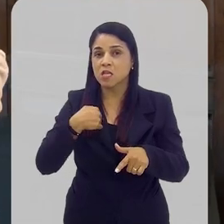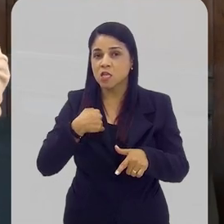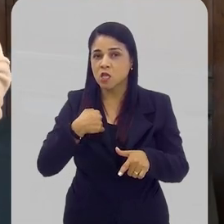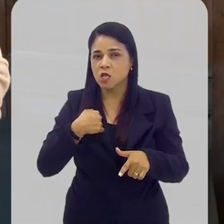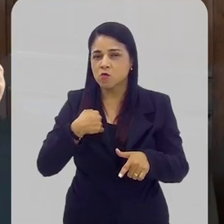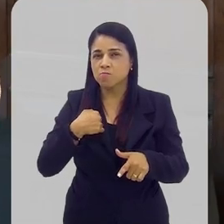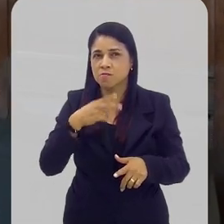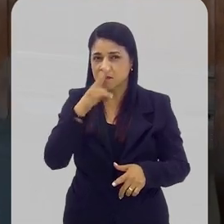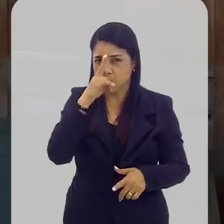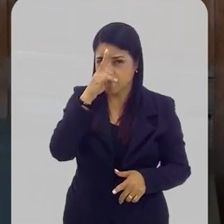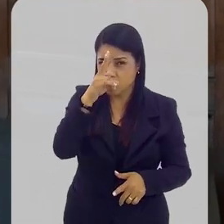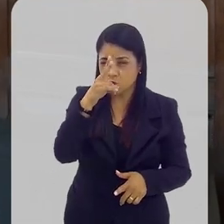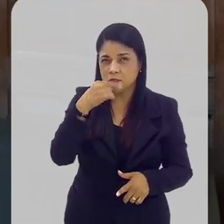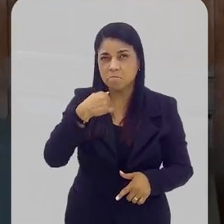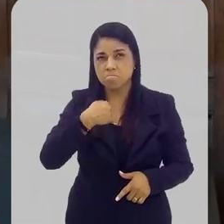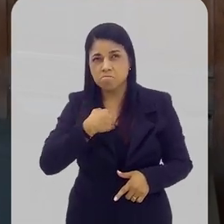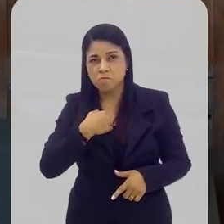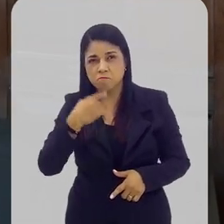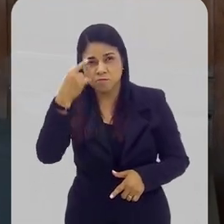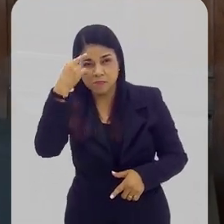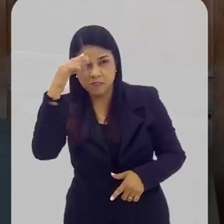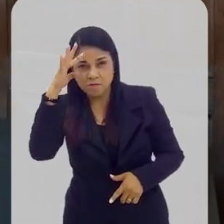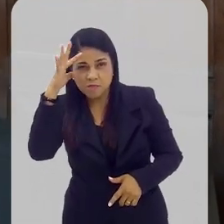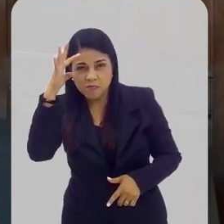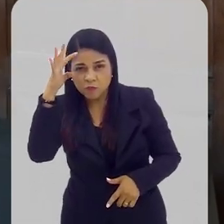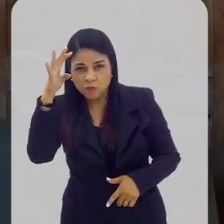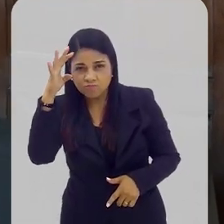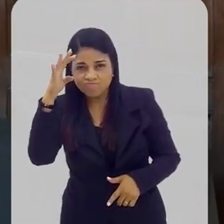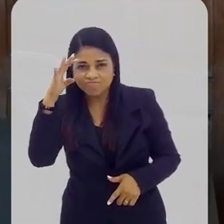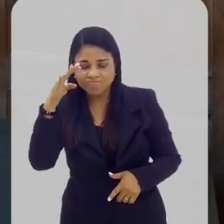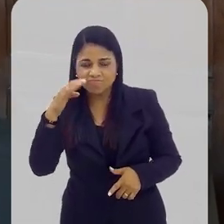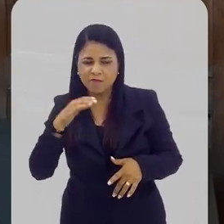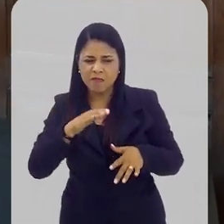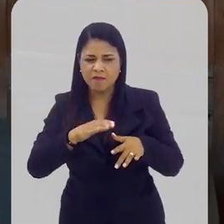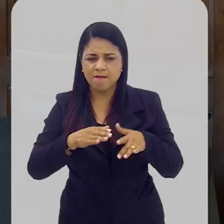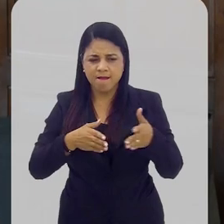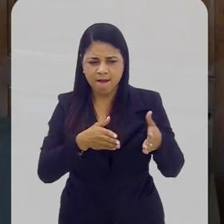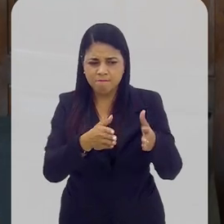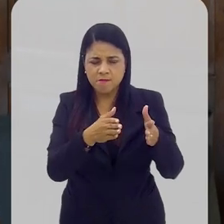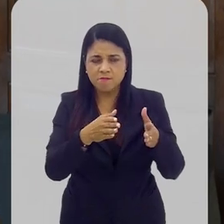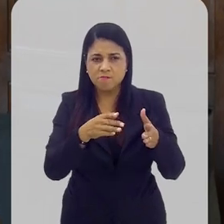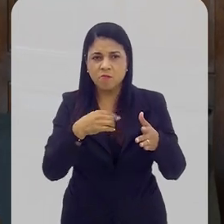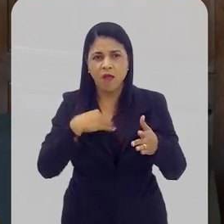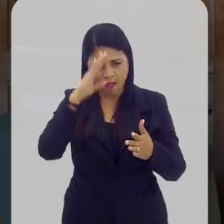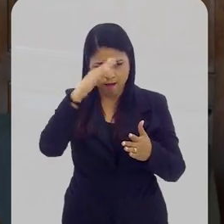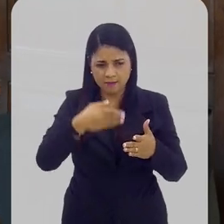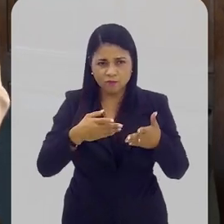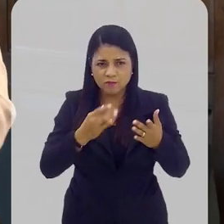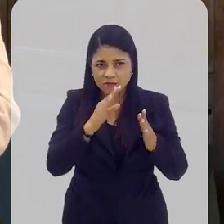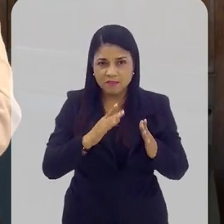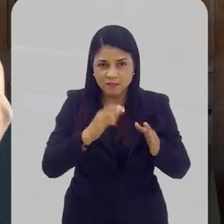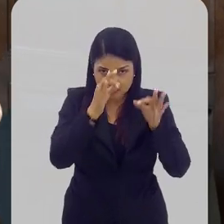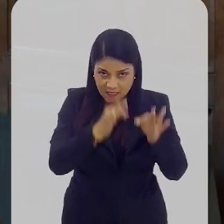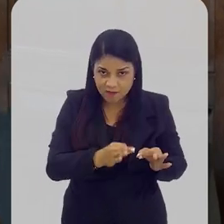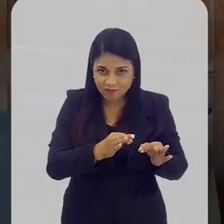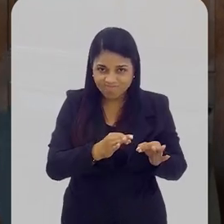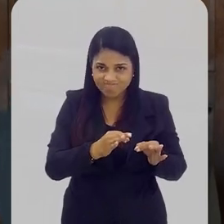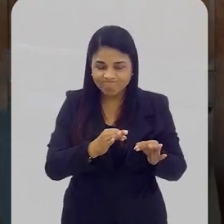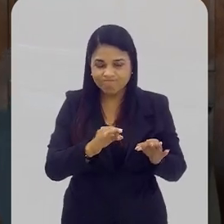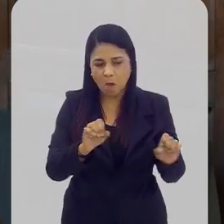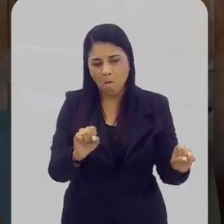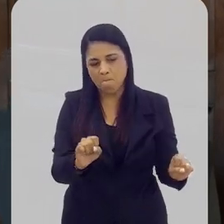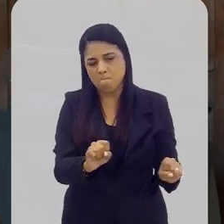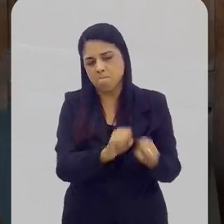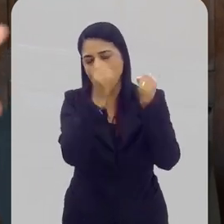minhas forças e os meus pensamentos e vou por um caminho que acredito ser certo, eu vou quebrar a